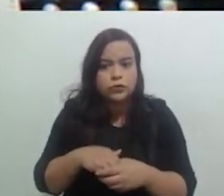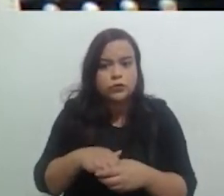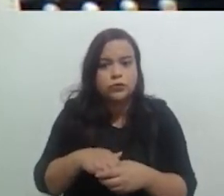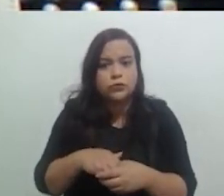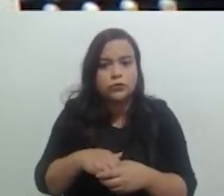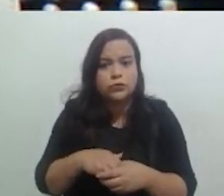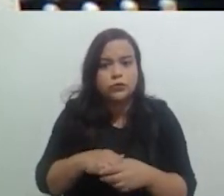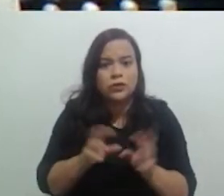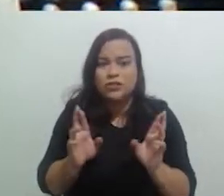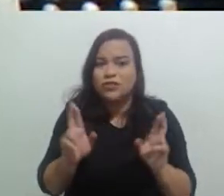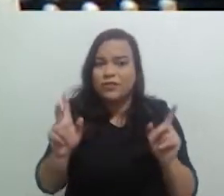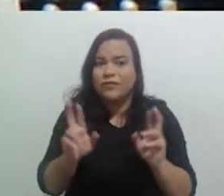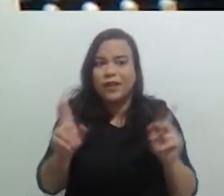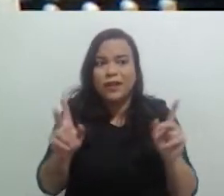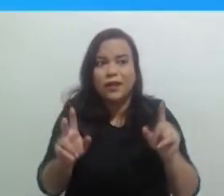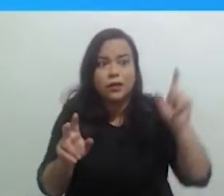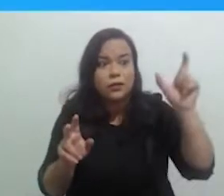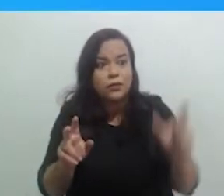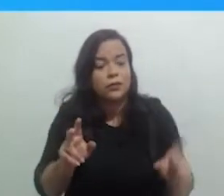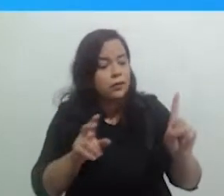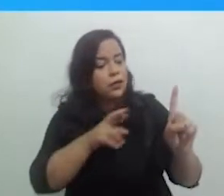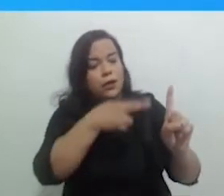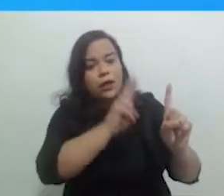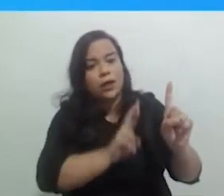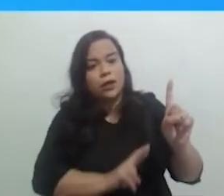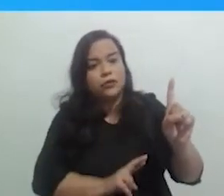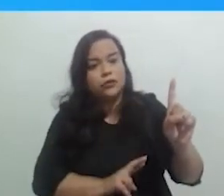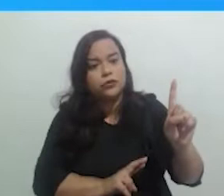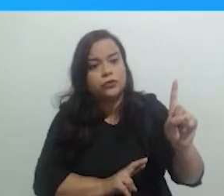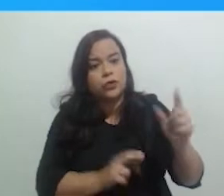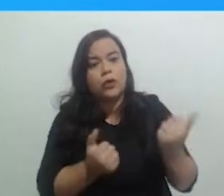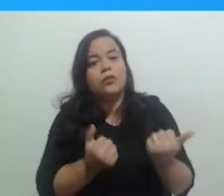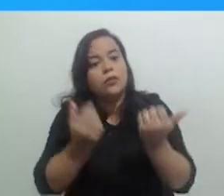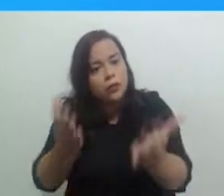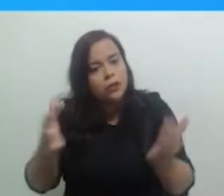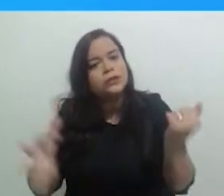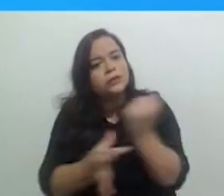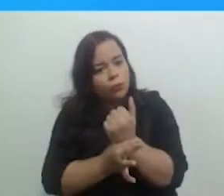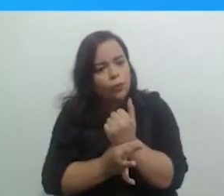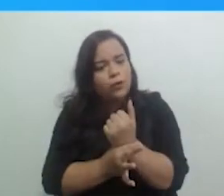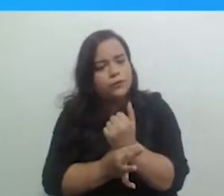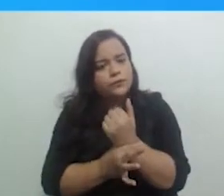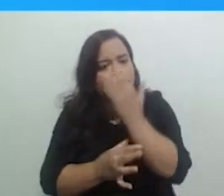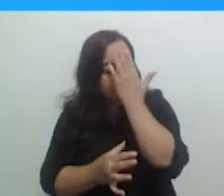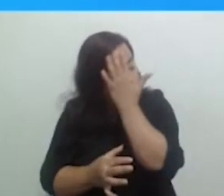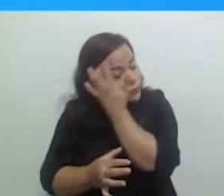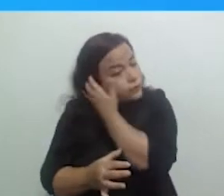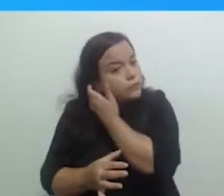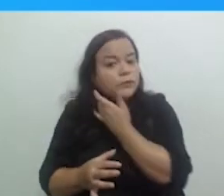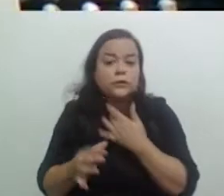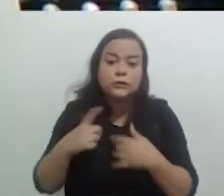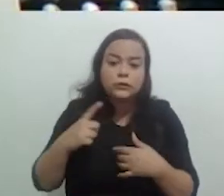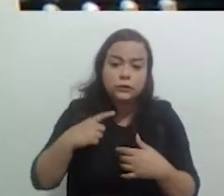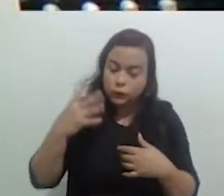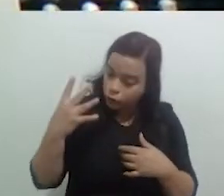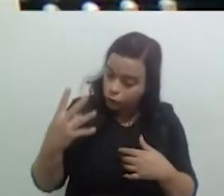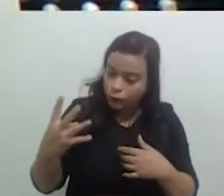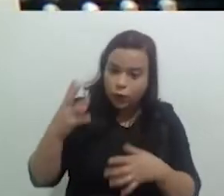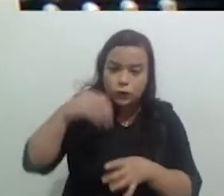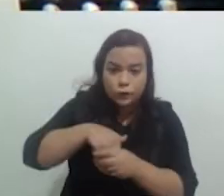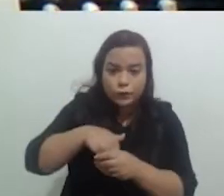relator. Concedendo a segurança. Concedendo a segurança. E 4 votos concordando com o